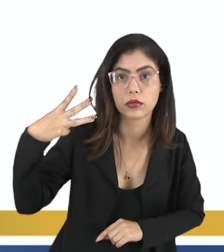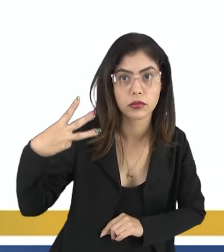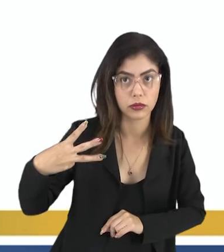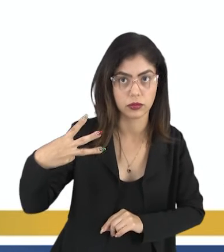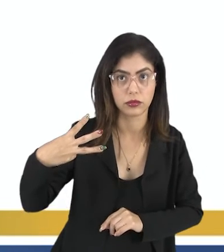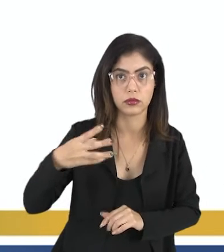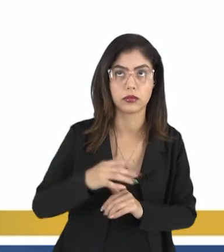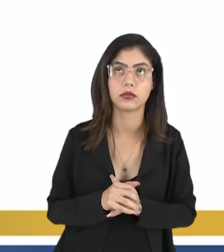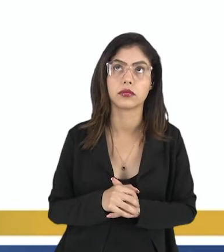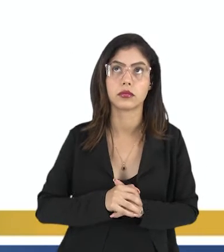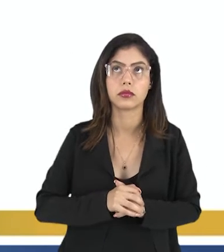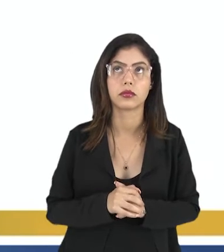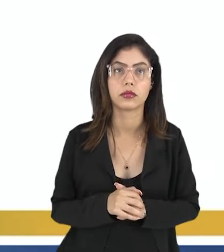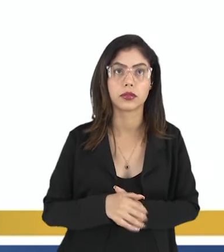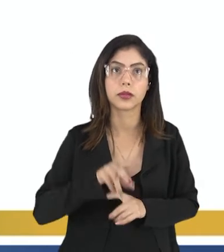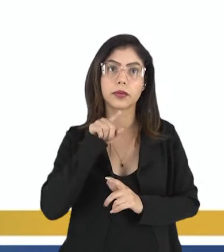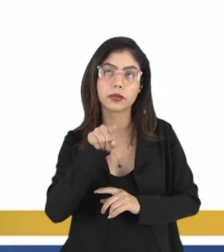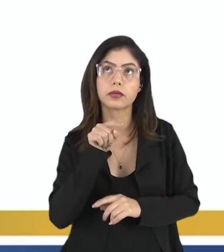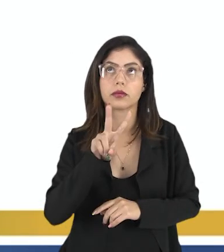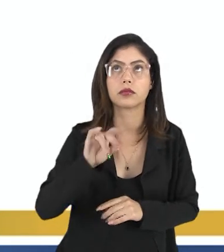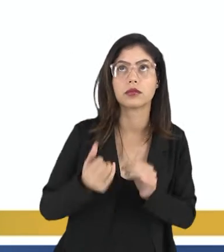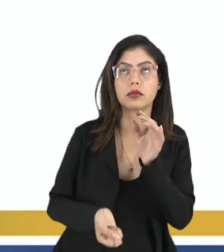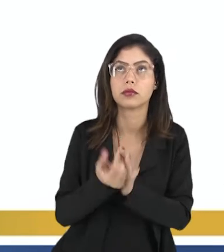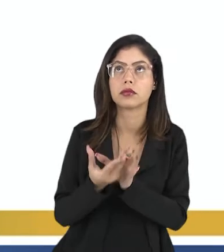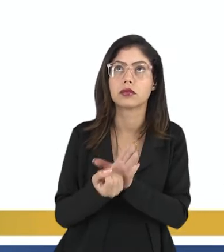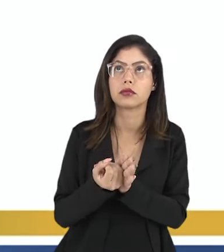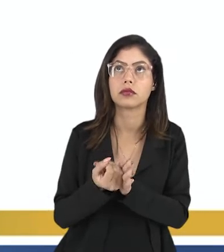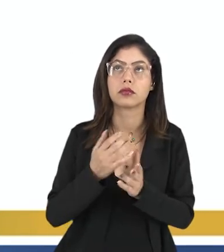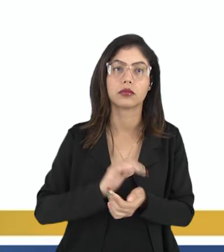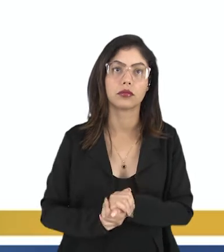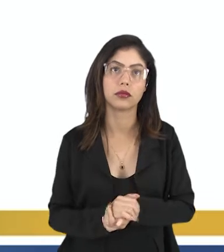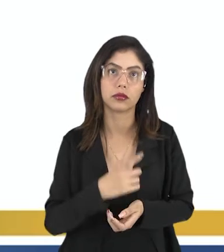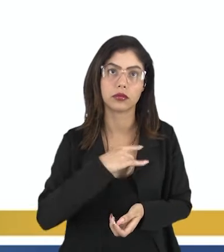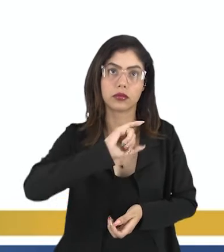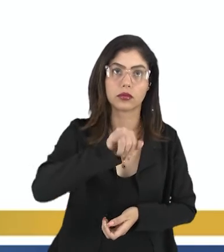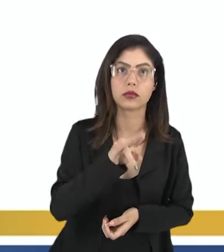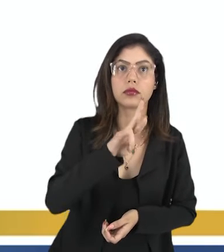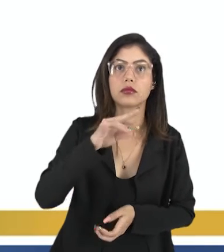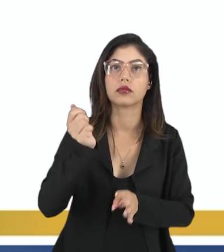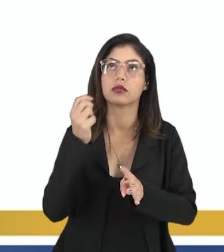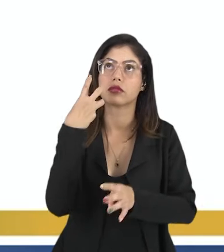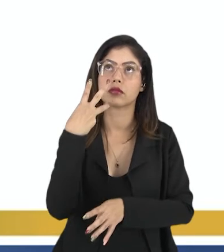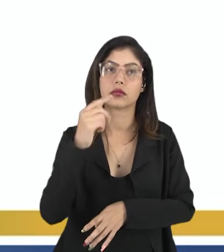multiplicarão por 3 meses. E aí ele vai gerar um juro produzido de